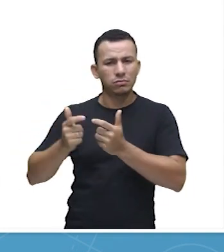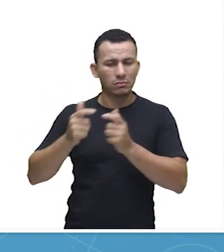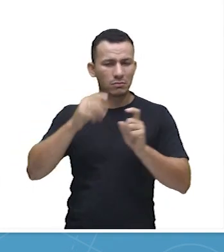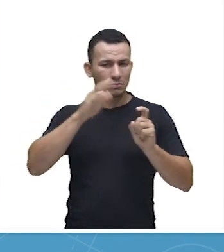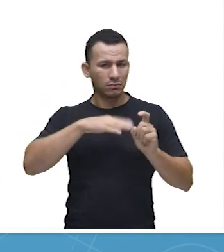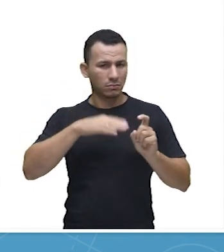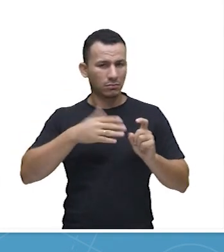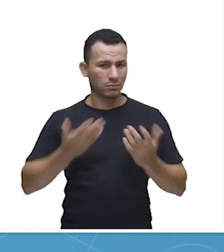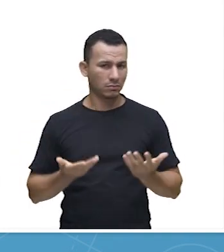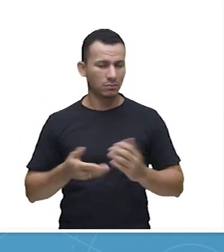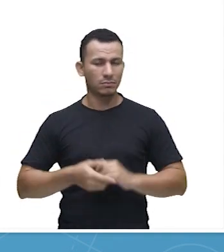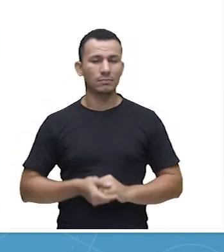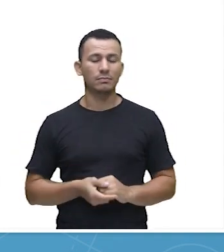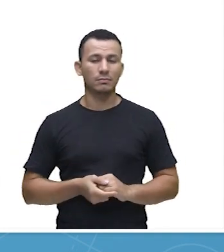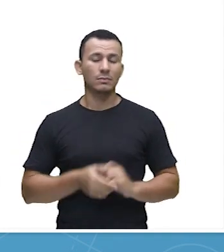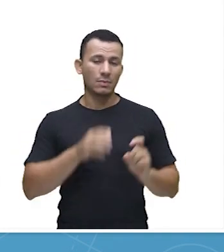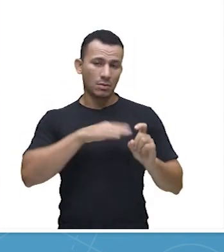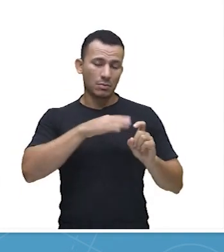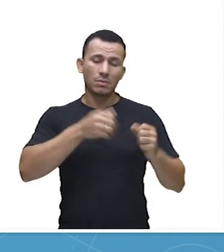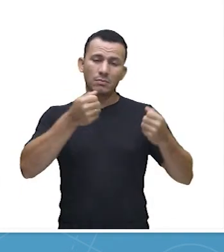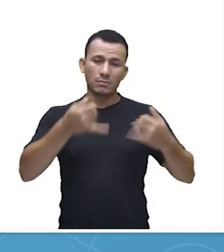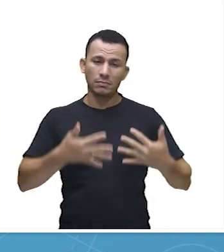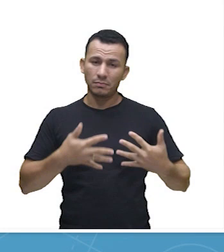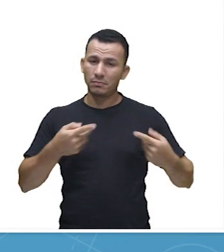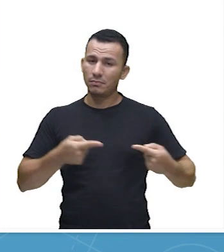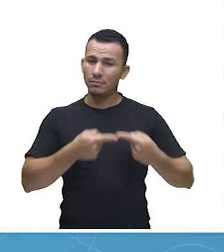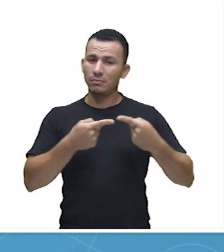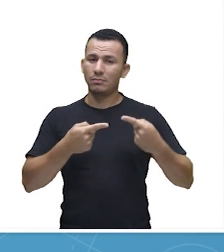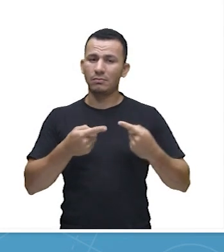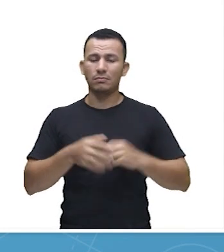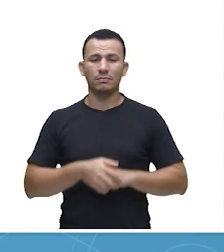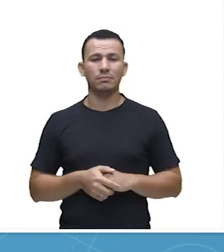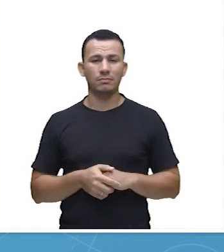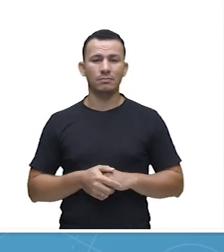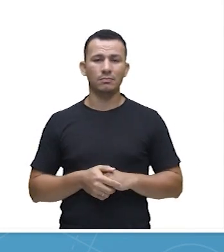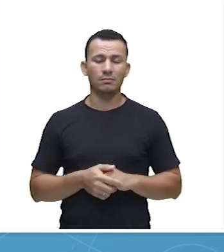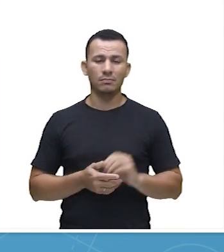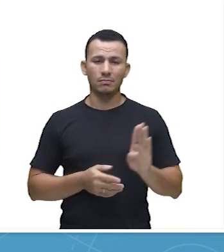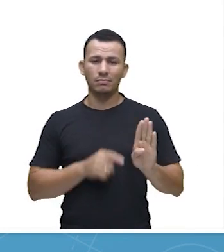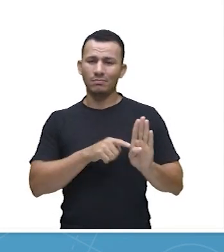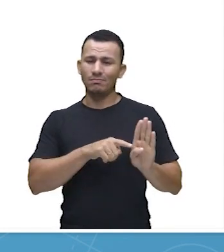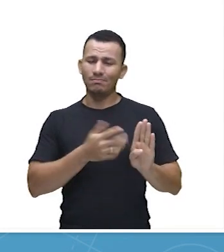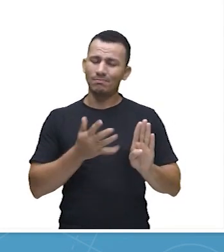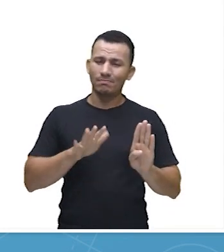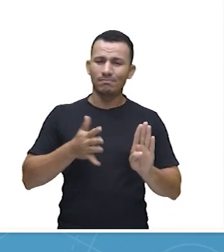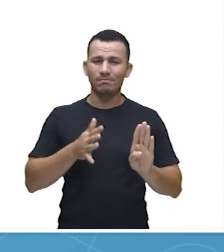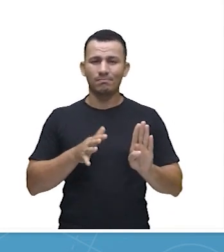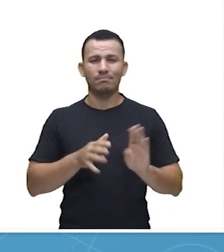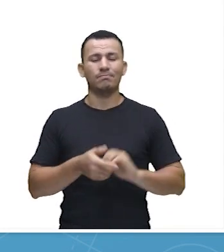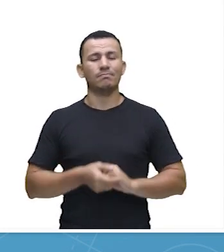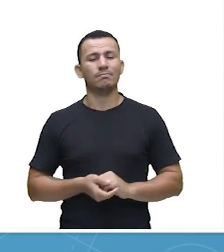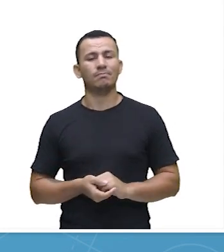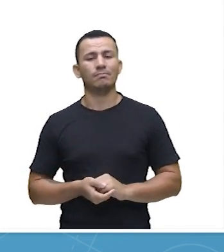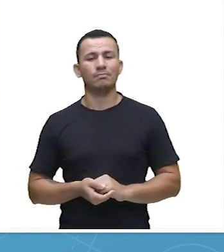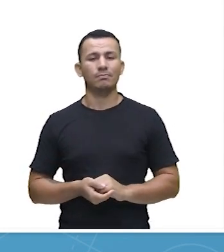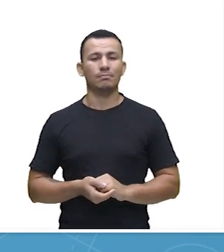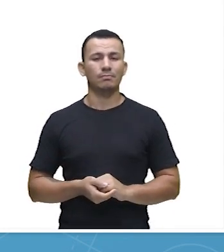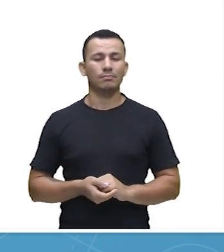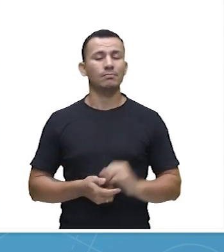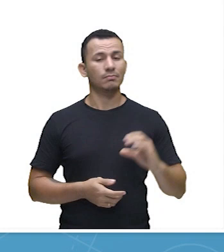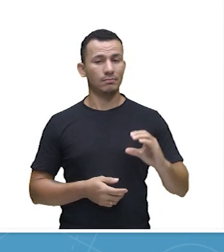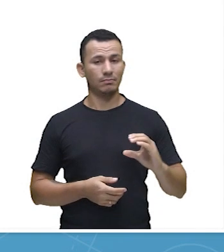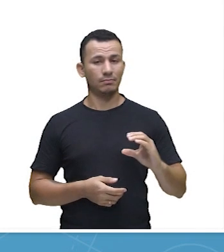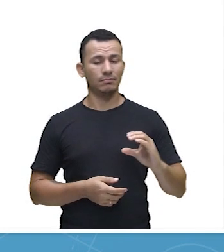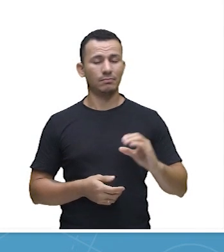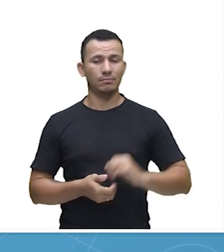para explicar, né? Então, esse conceito aí vai estar um pouco tortuoso, então não vai ser a letra B. Olhamos a letra